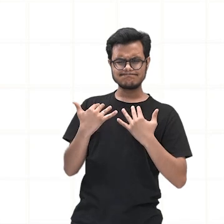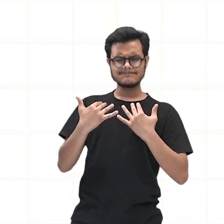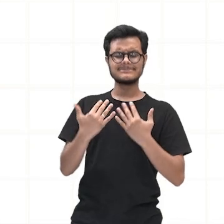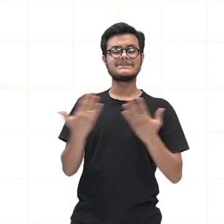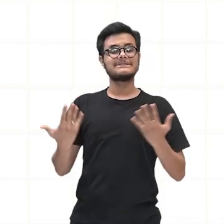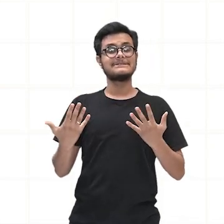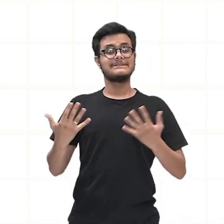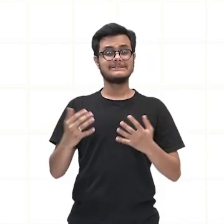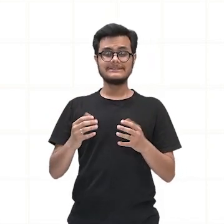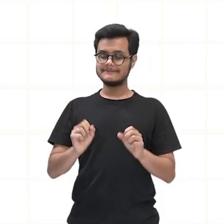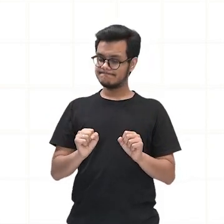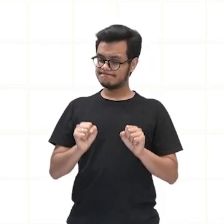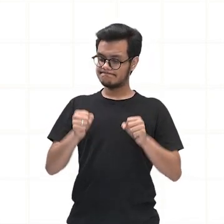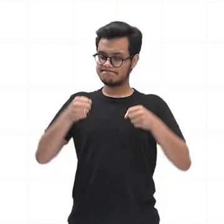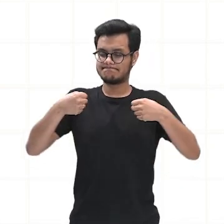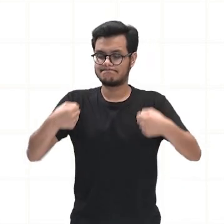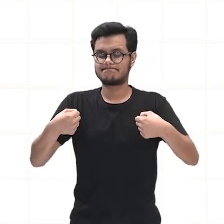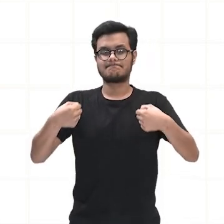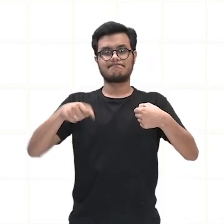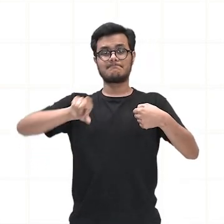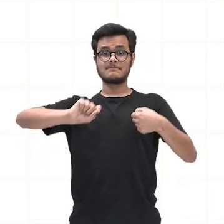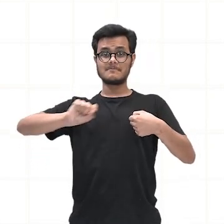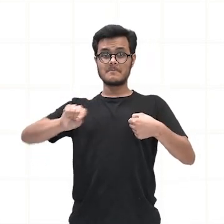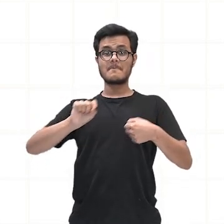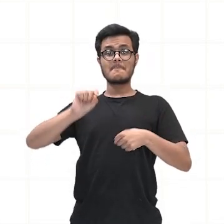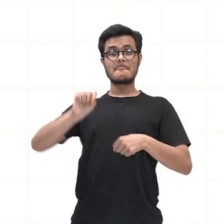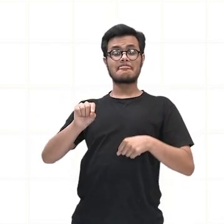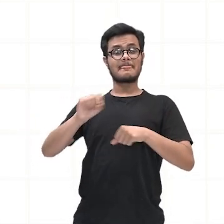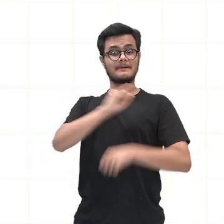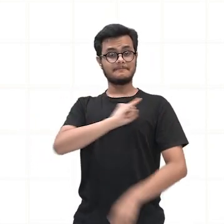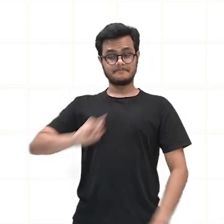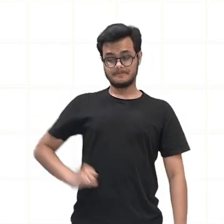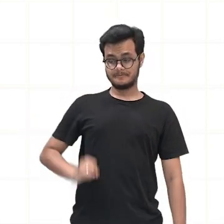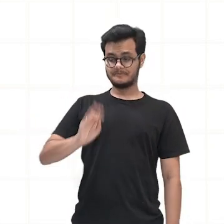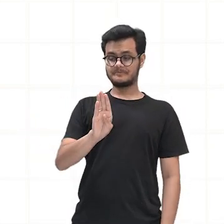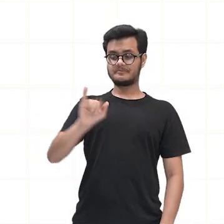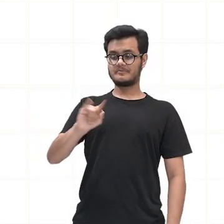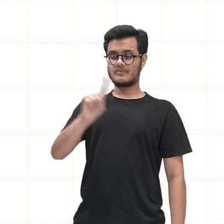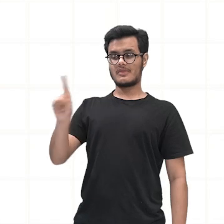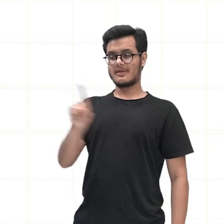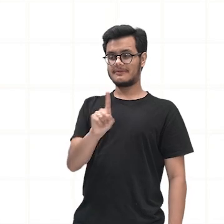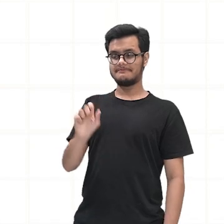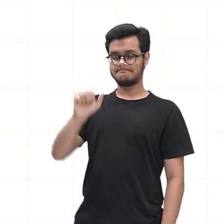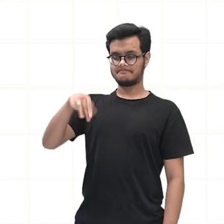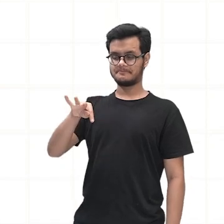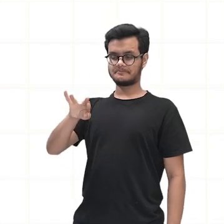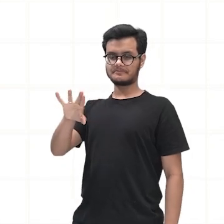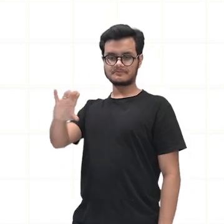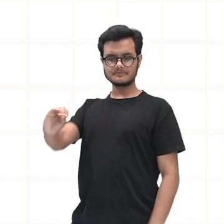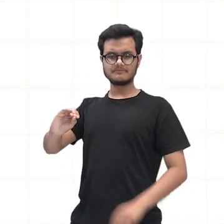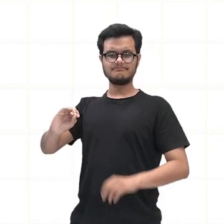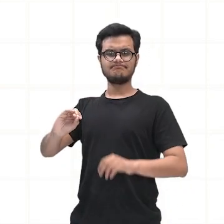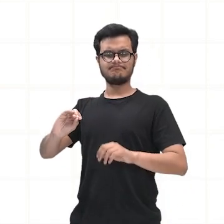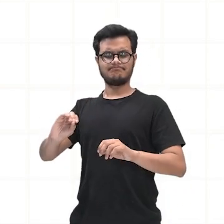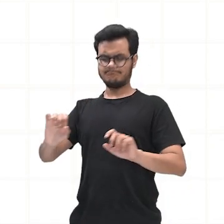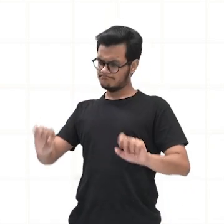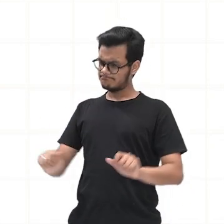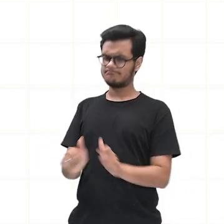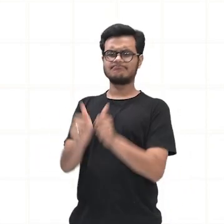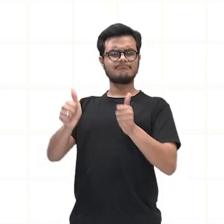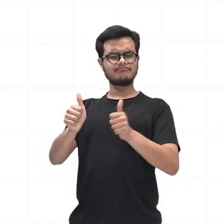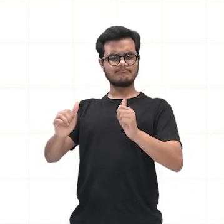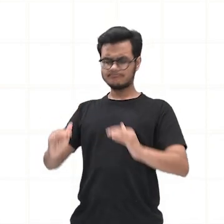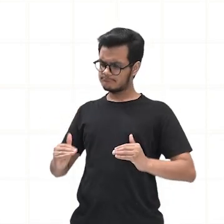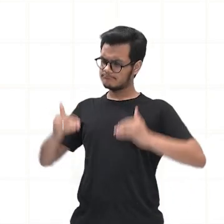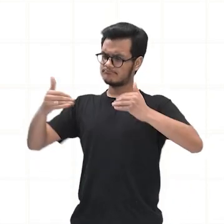vai resistir e vai continuar aí o legado, vai construir um legado, que era o antigo Império Romano do Oriente,